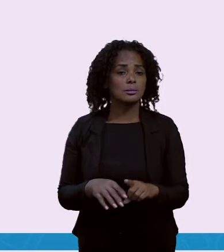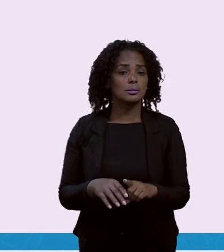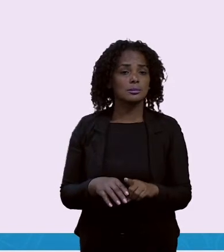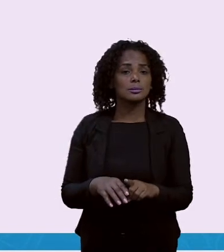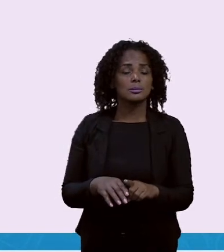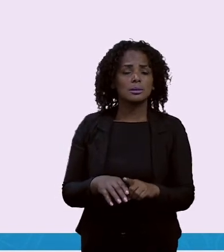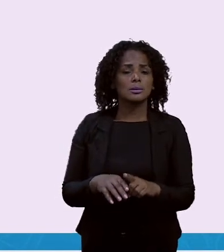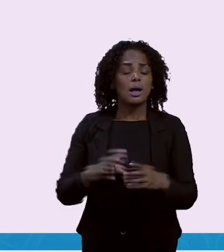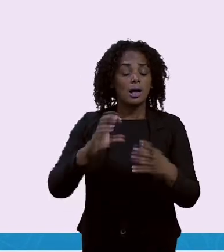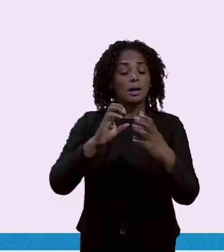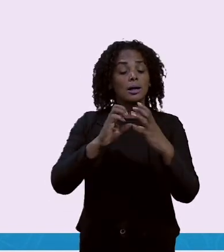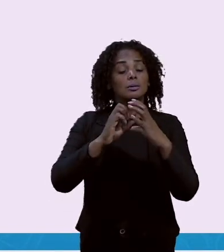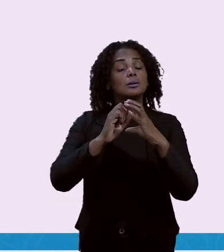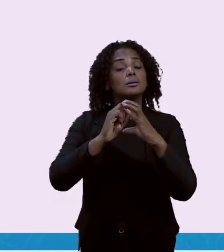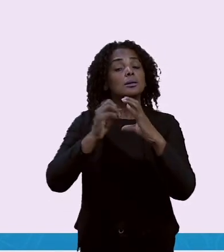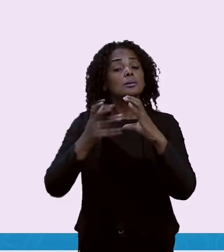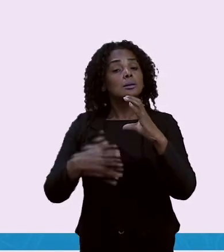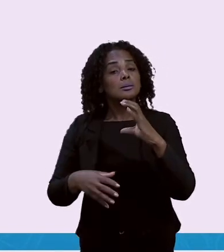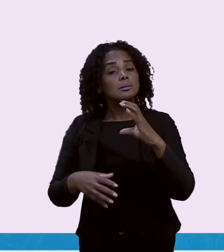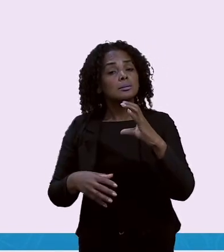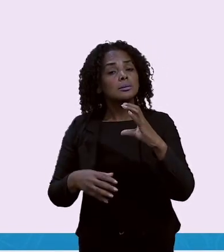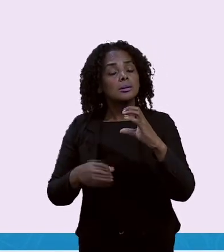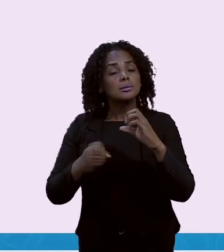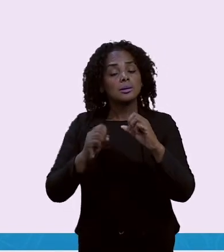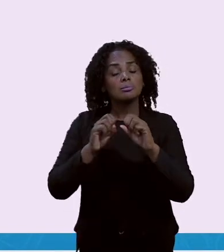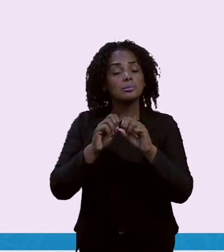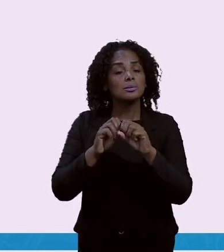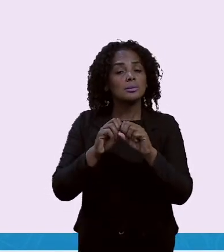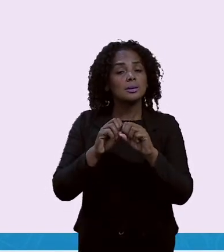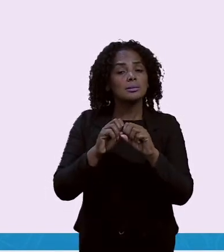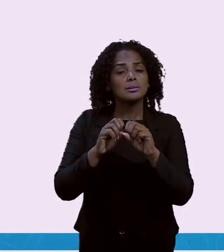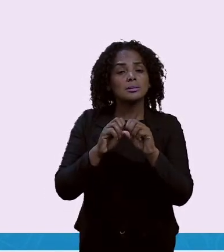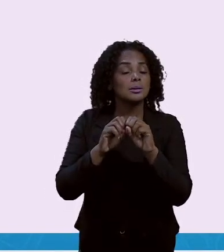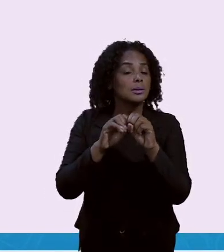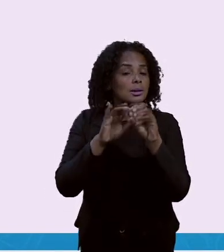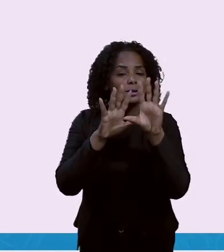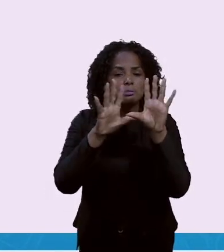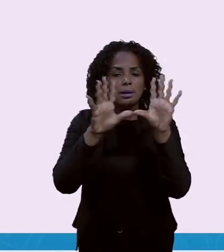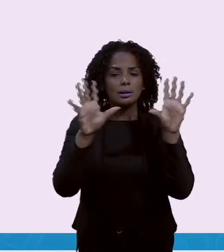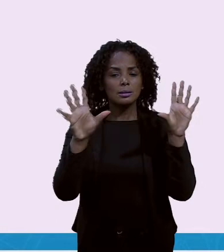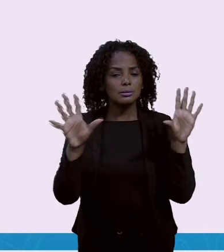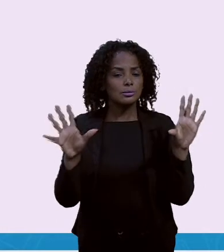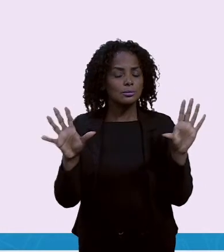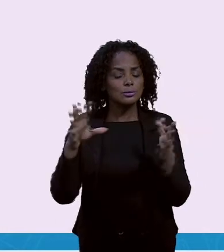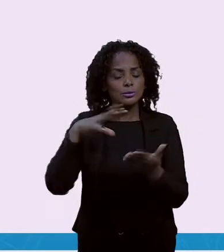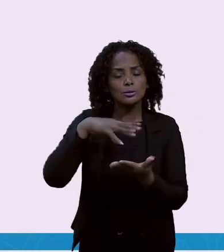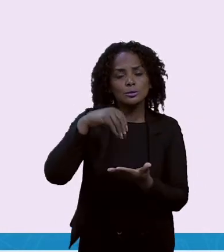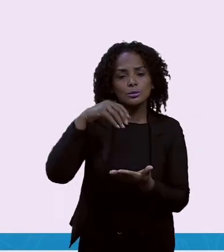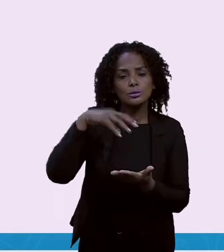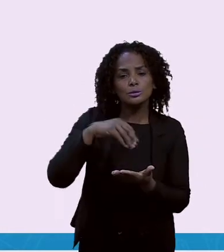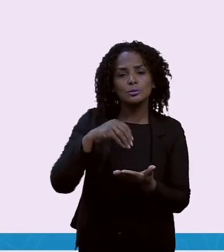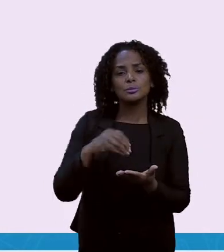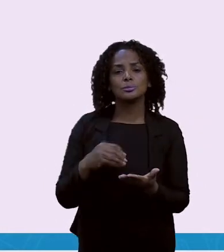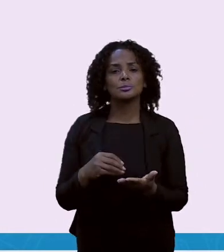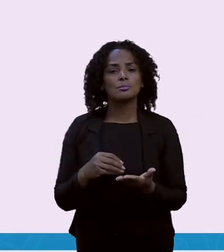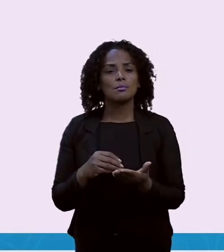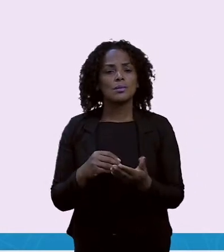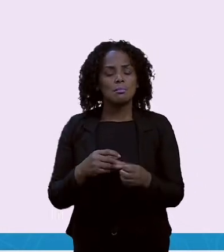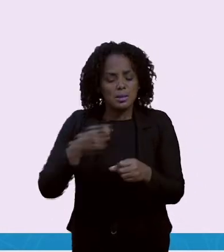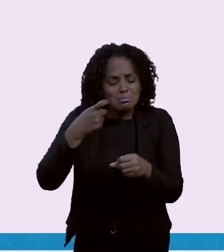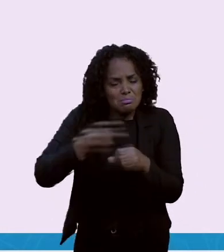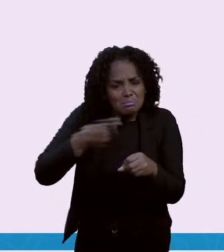Então, as principais características são transparência, né, que faz essa beleza do vidro, e a dureza. Mas